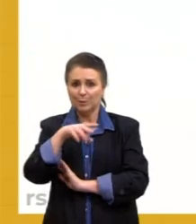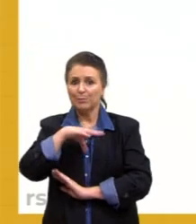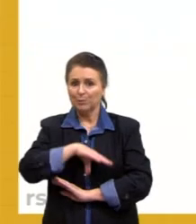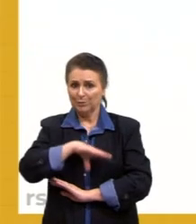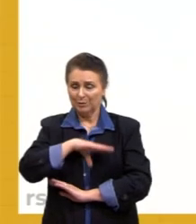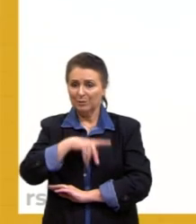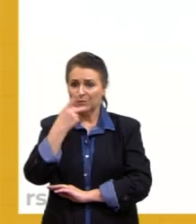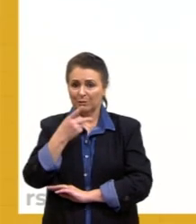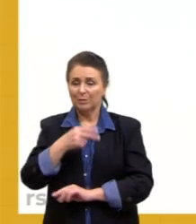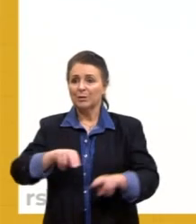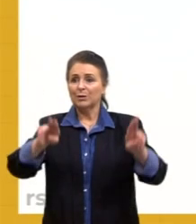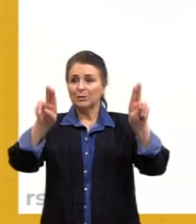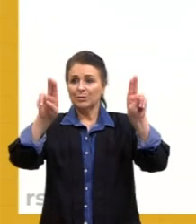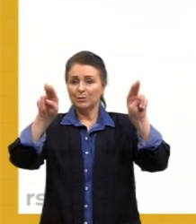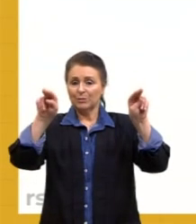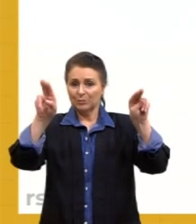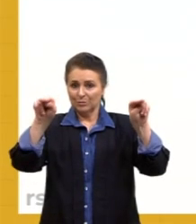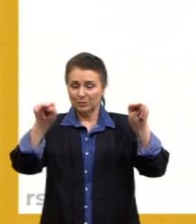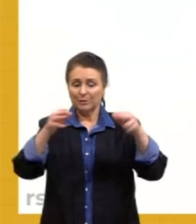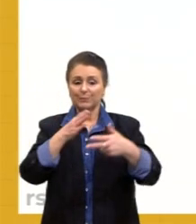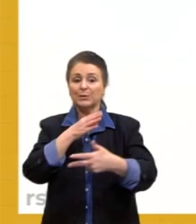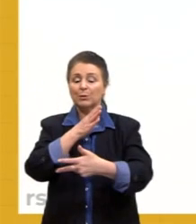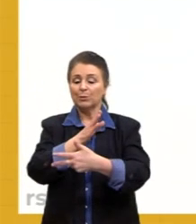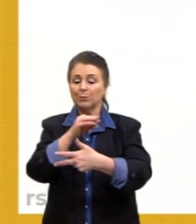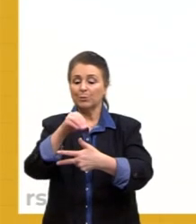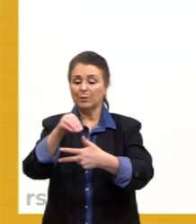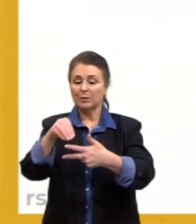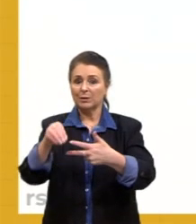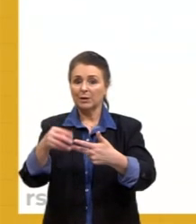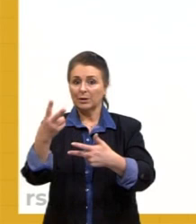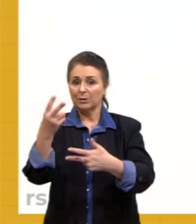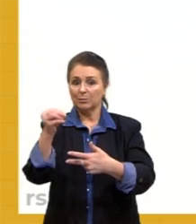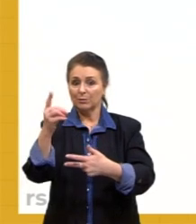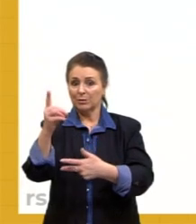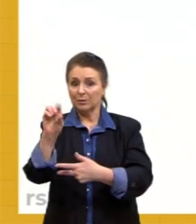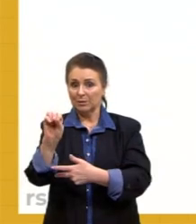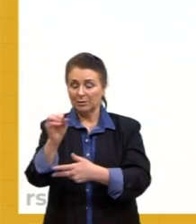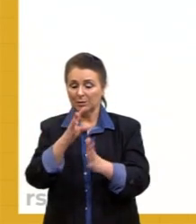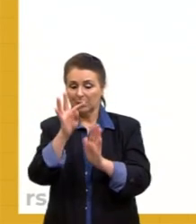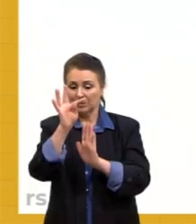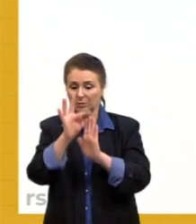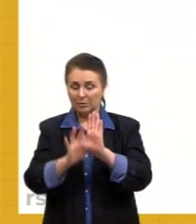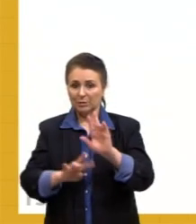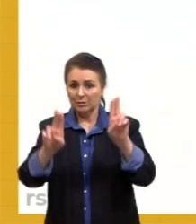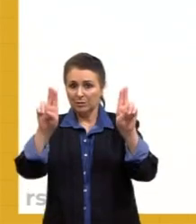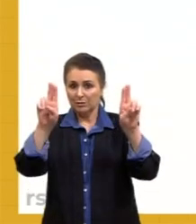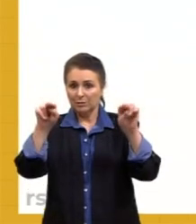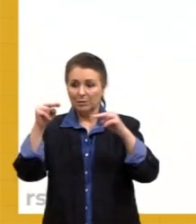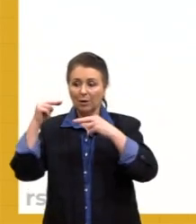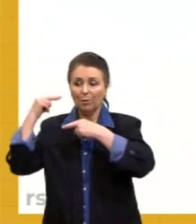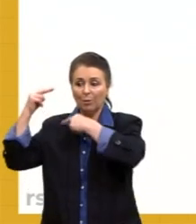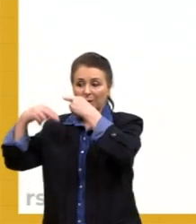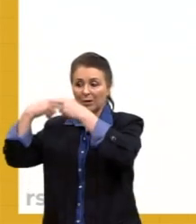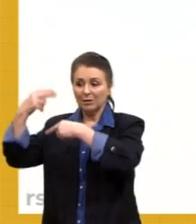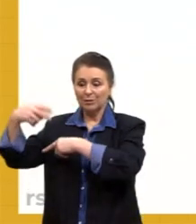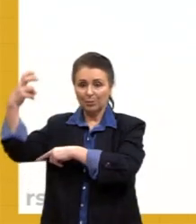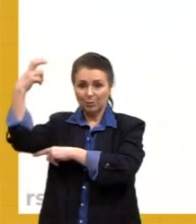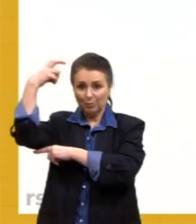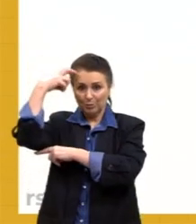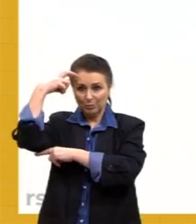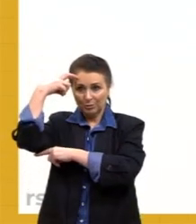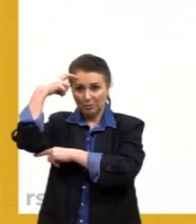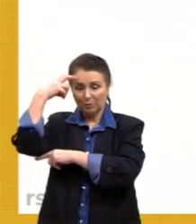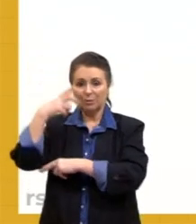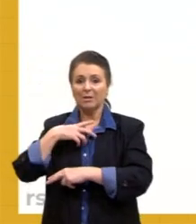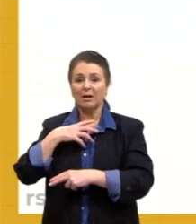o título dessa questão ali do Enem de 2010 começa com um texto né que como título tem a herança cultural da